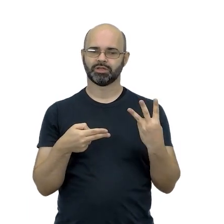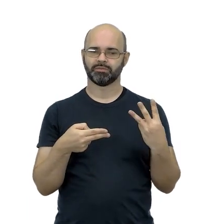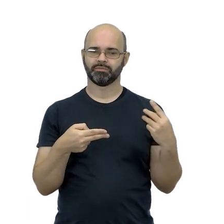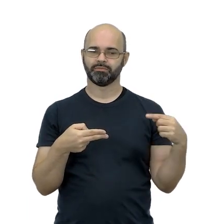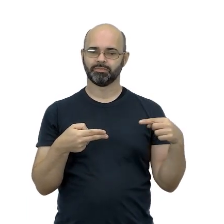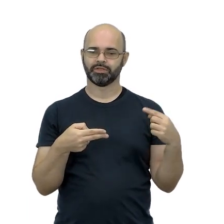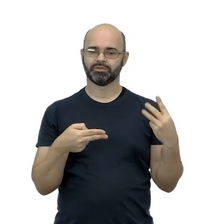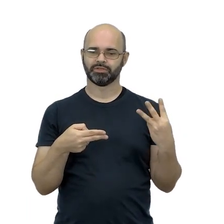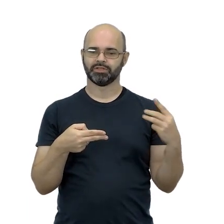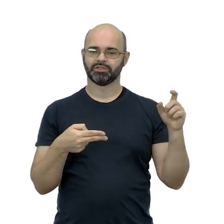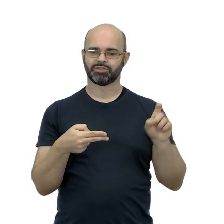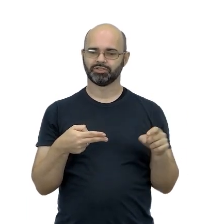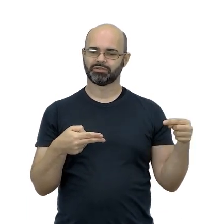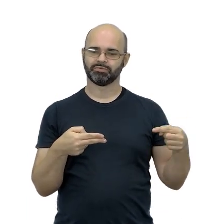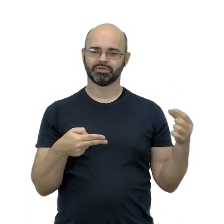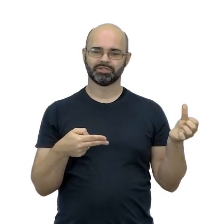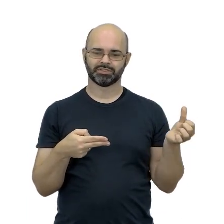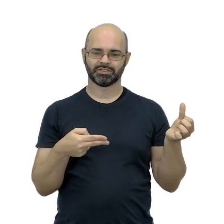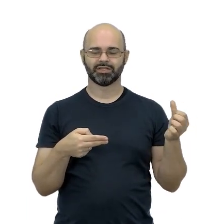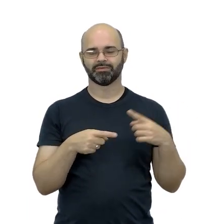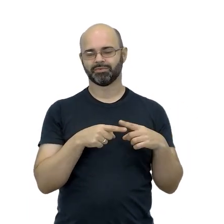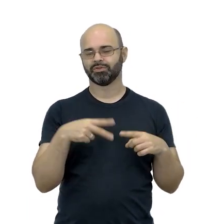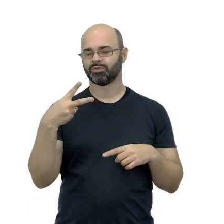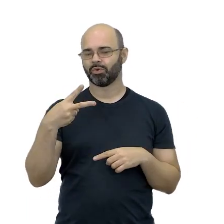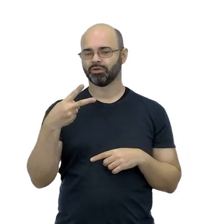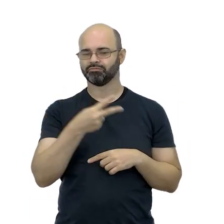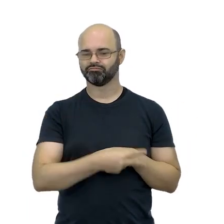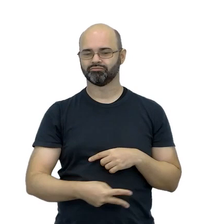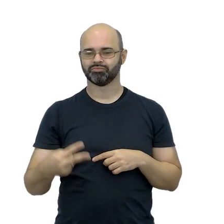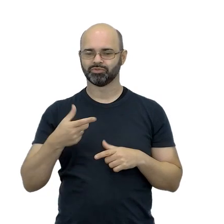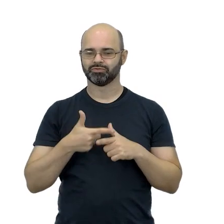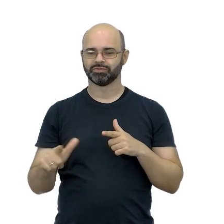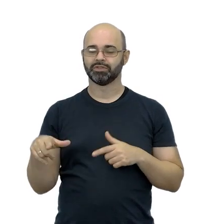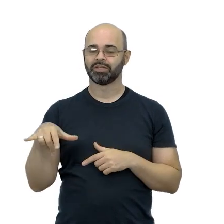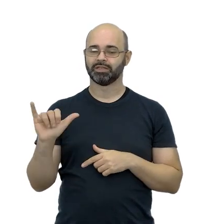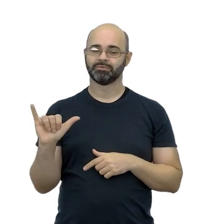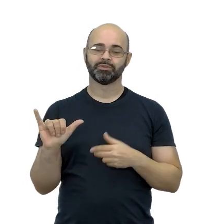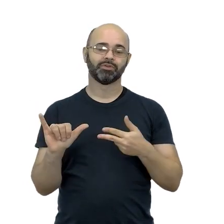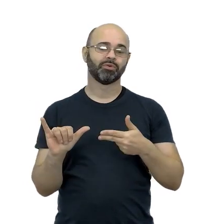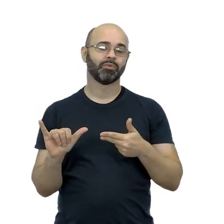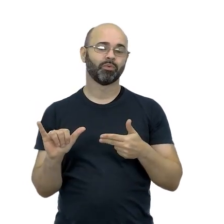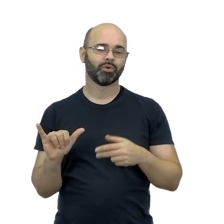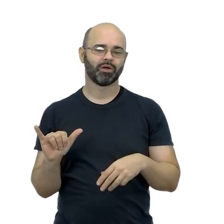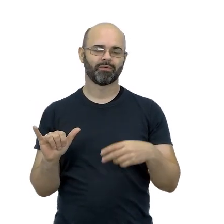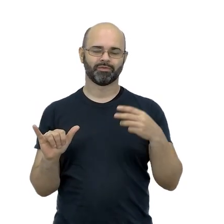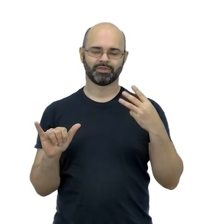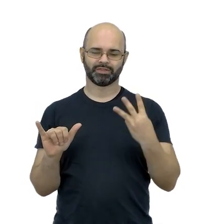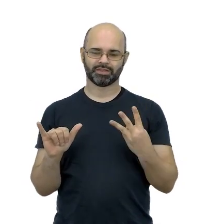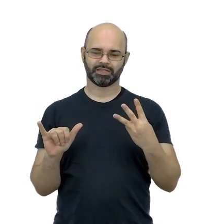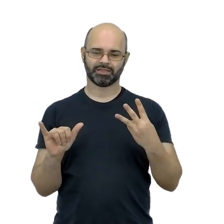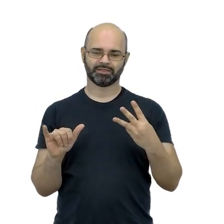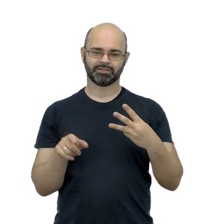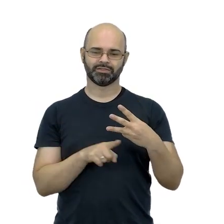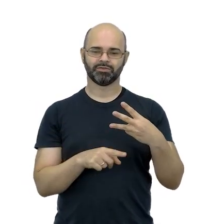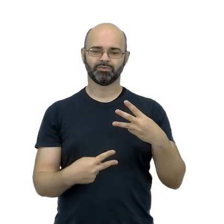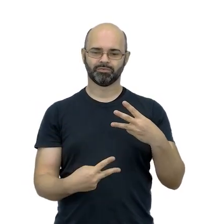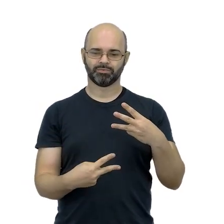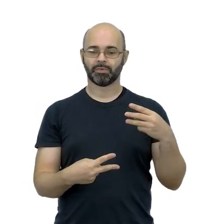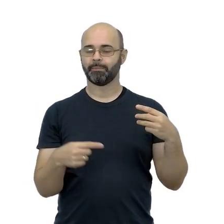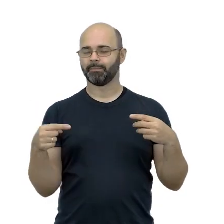6, vai passar o 2 dividindo, não é isso? Aí vai ficar o quê? Que y é igual a quem? A 3 meios menos 3 meios de